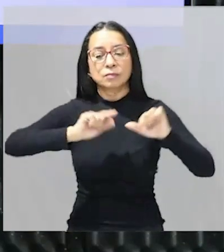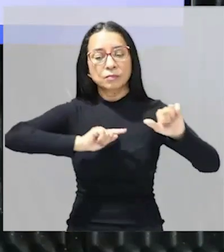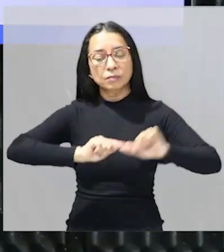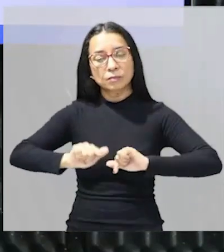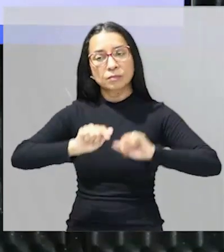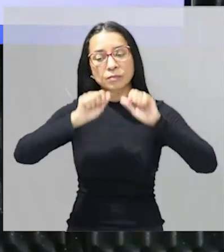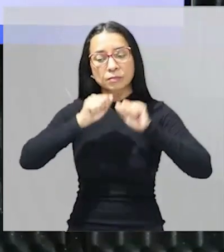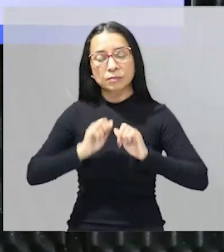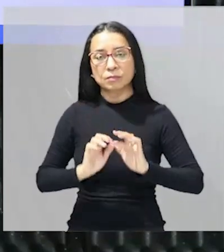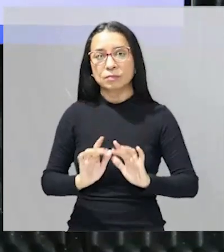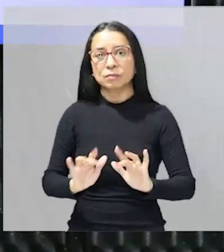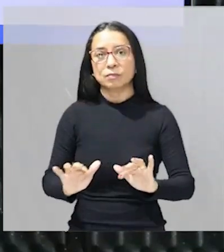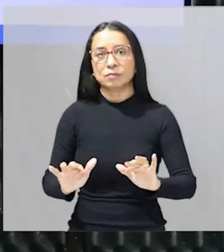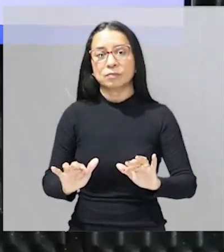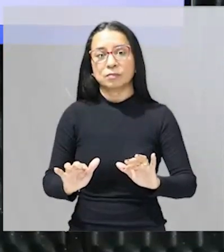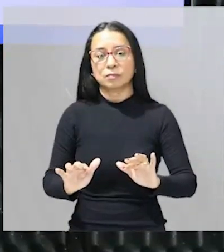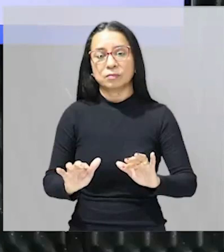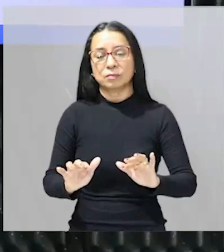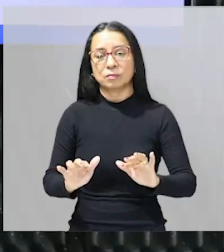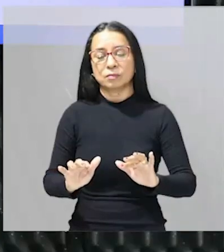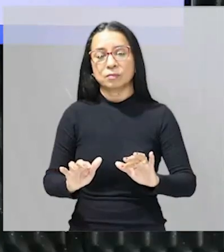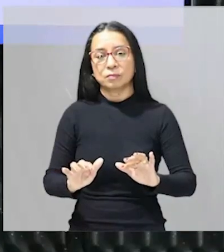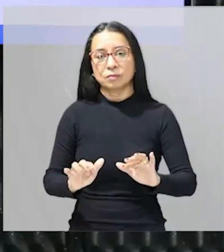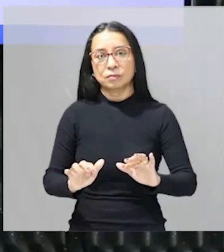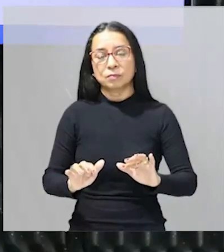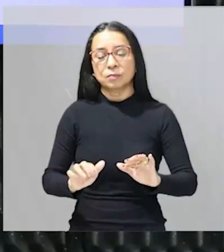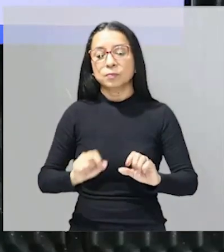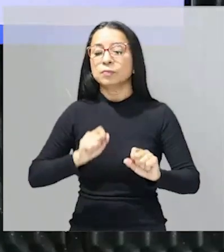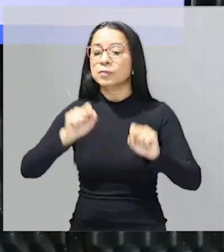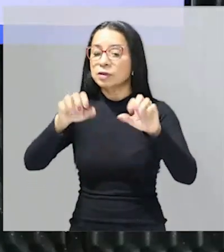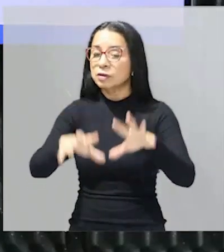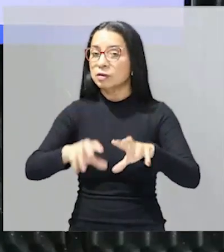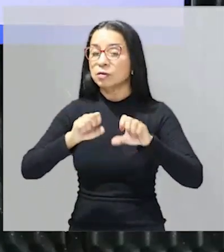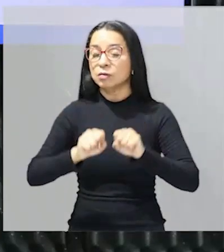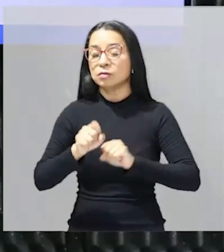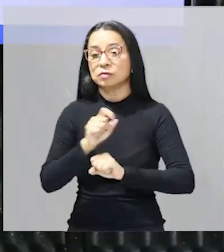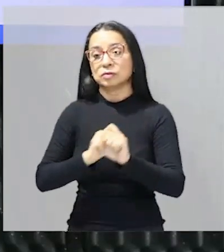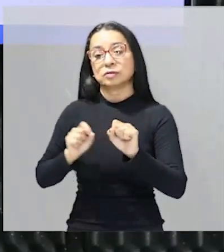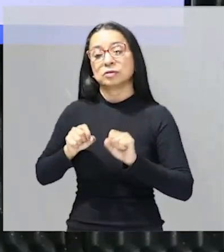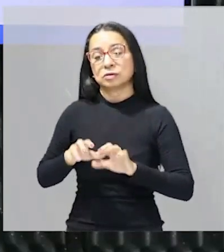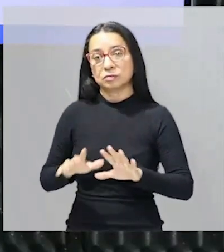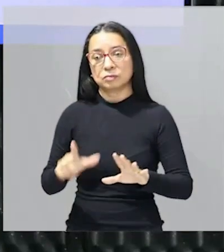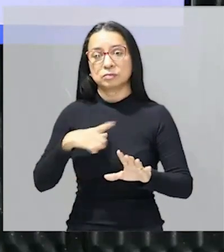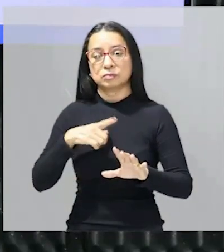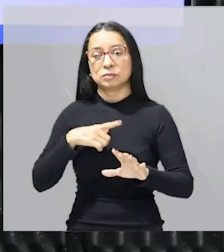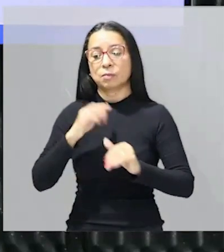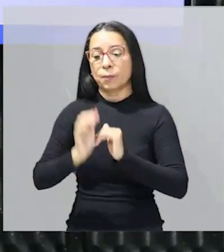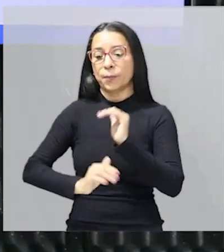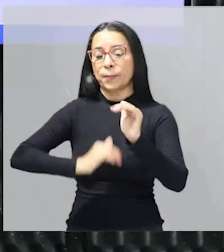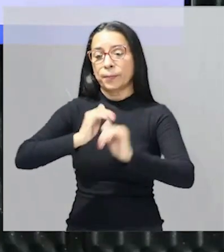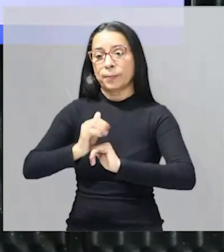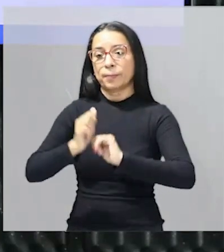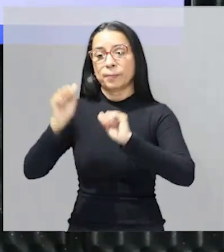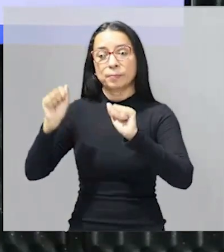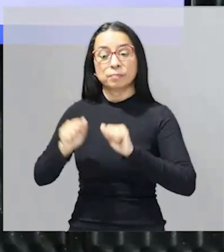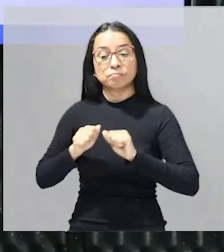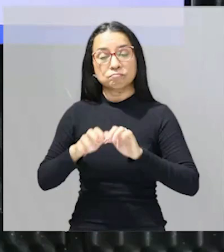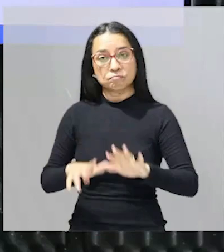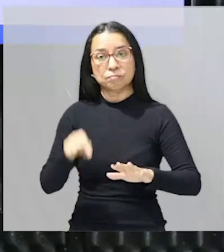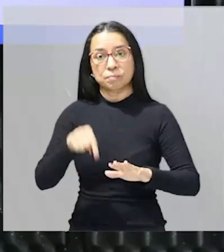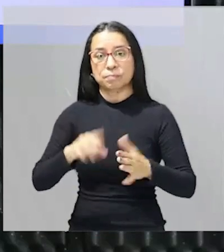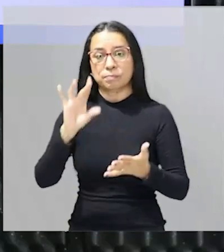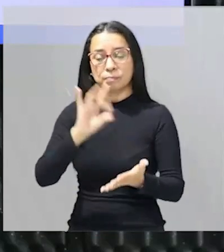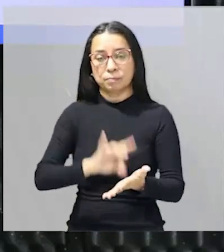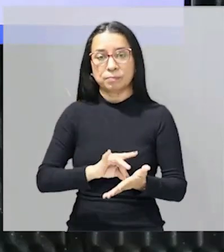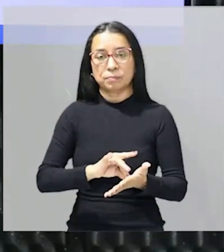povoamento. Nessa colonização, eu tenho um processo de uma ocupação efetiva. Nessa